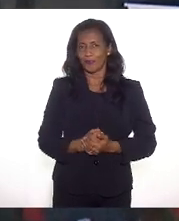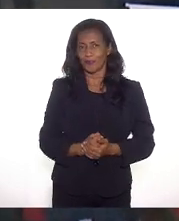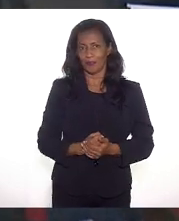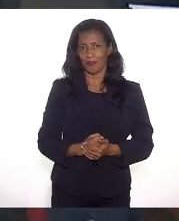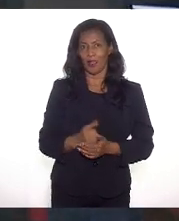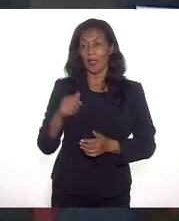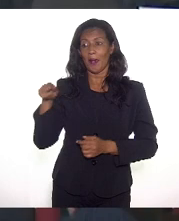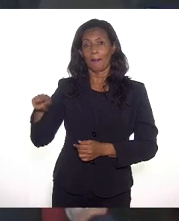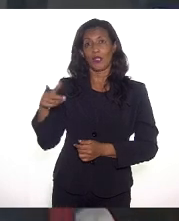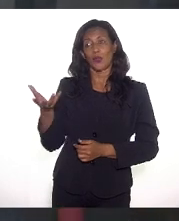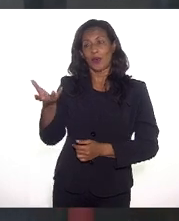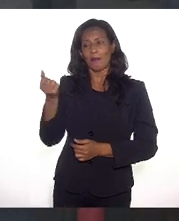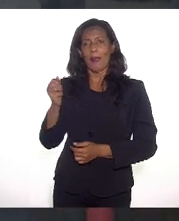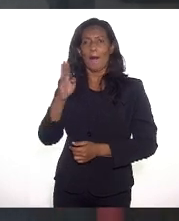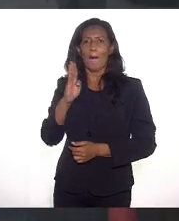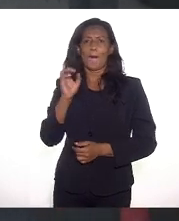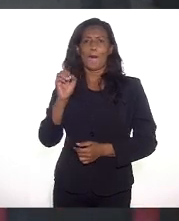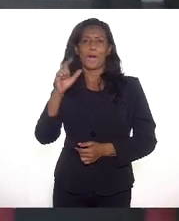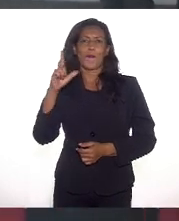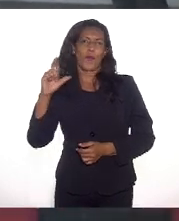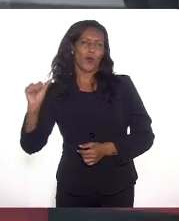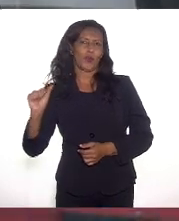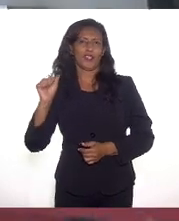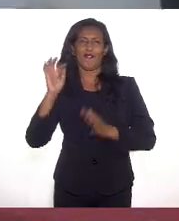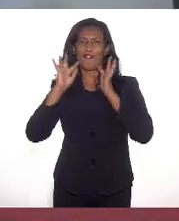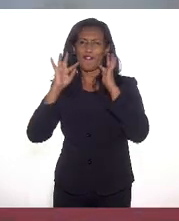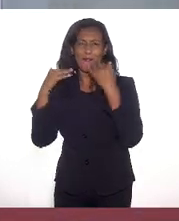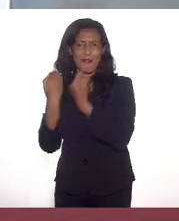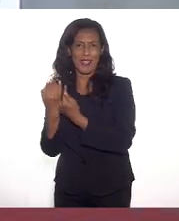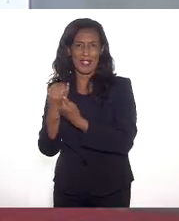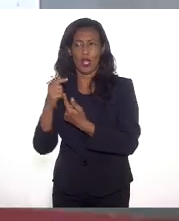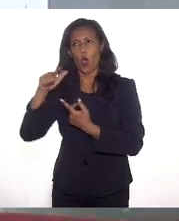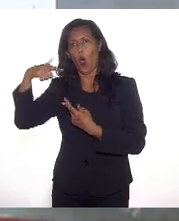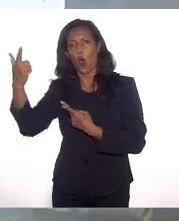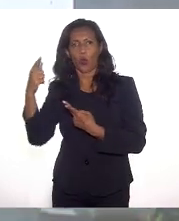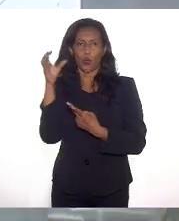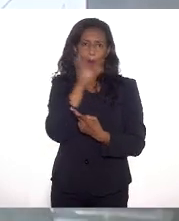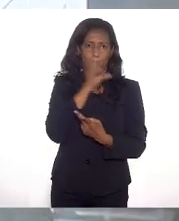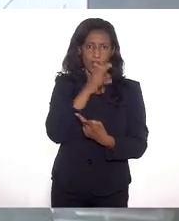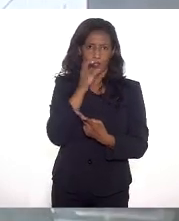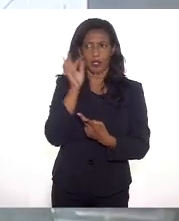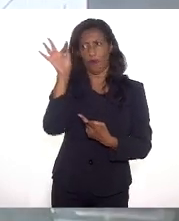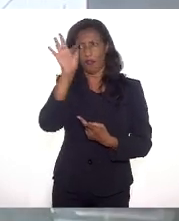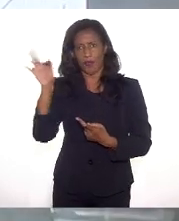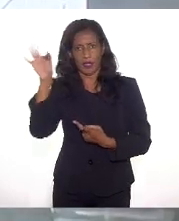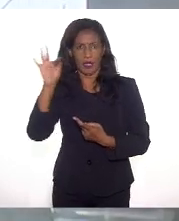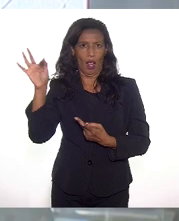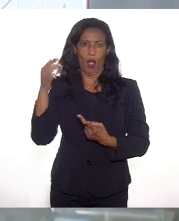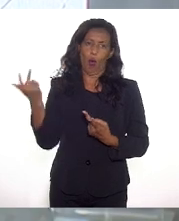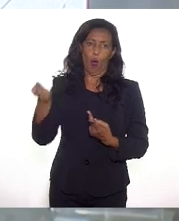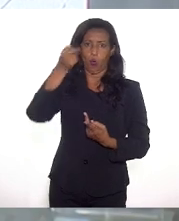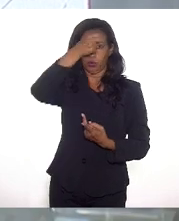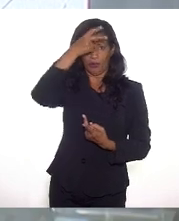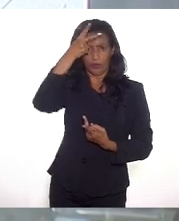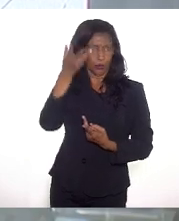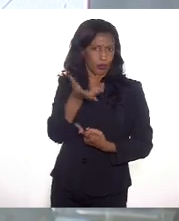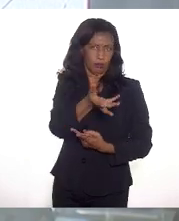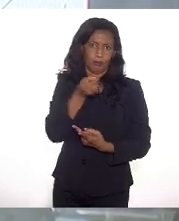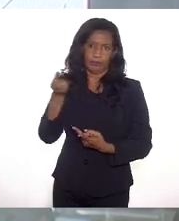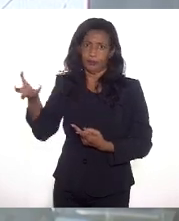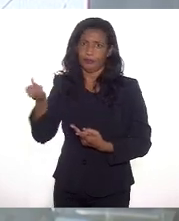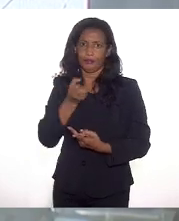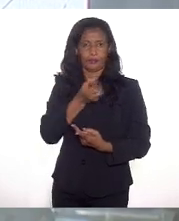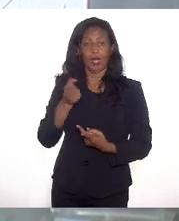Bolsa Família ou então de qualquer outro auxílio emergencial, estado, federal ou municipal, para que a gente possa